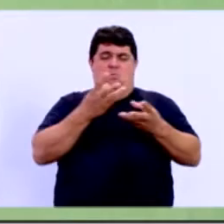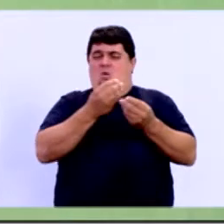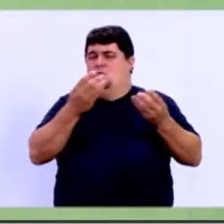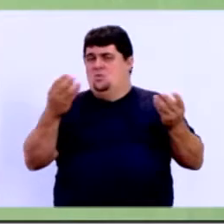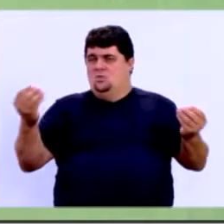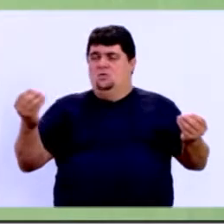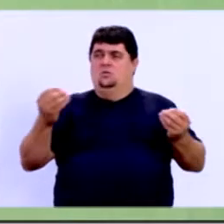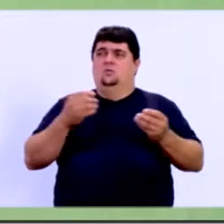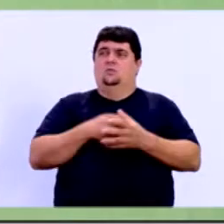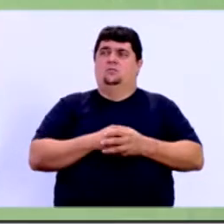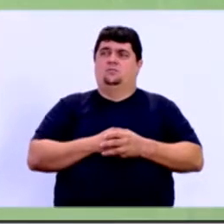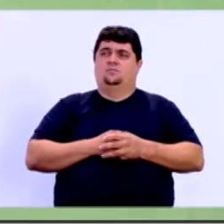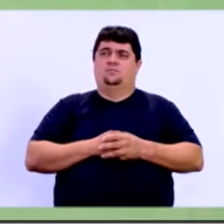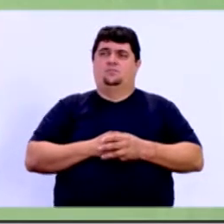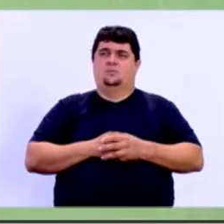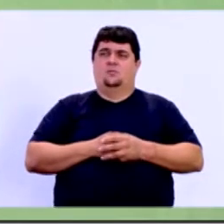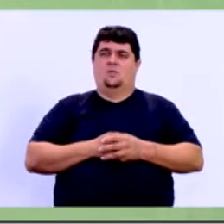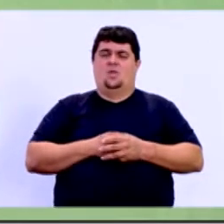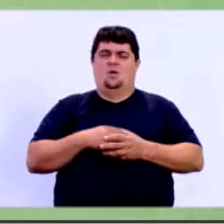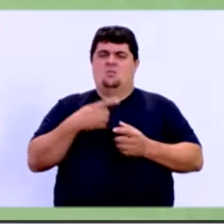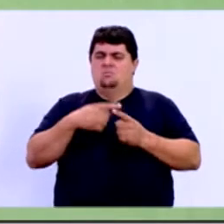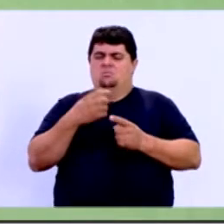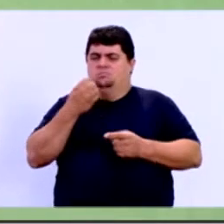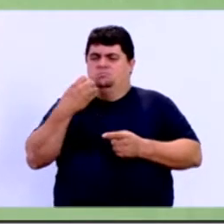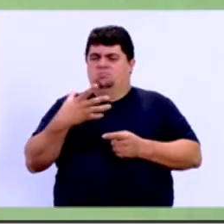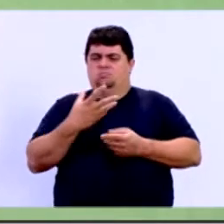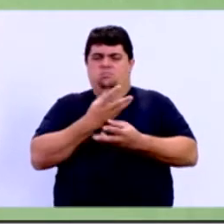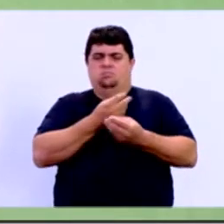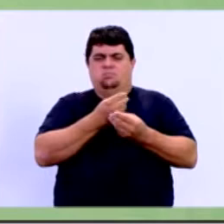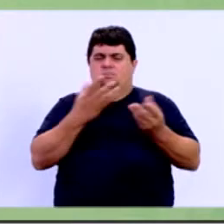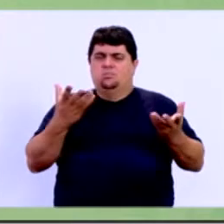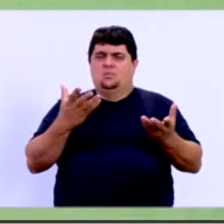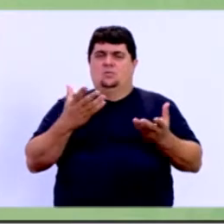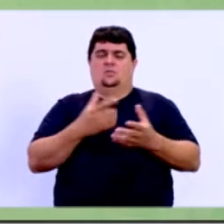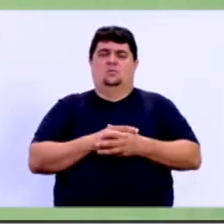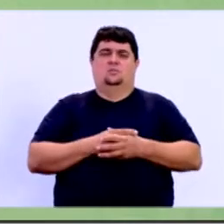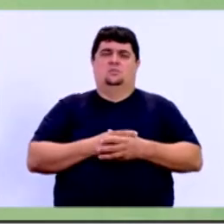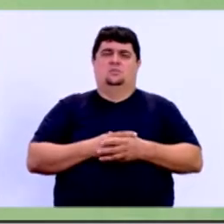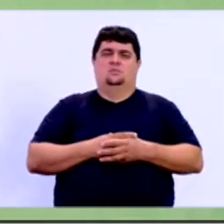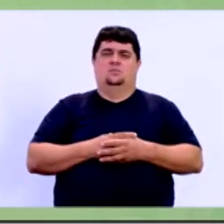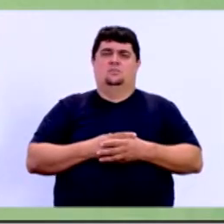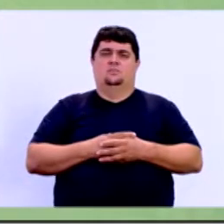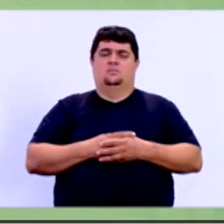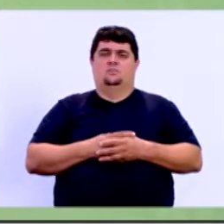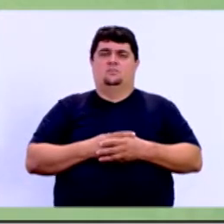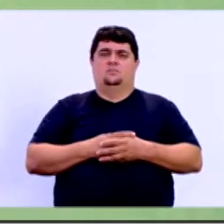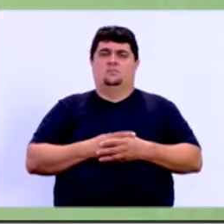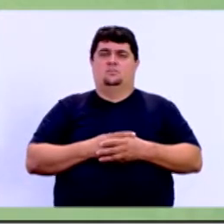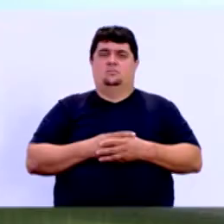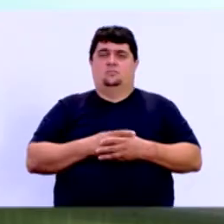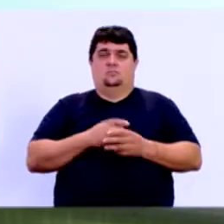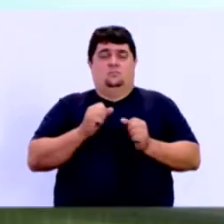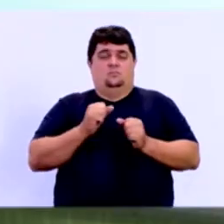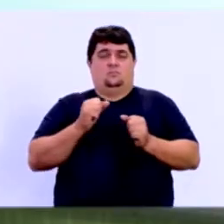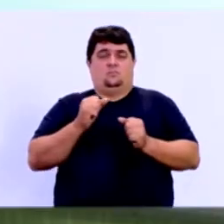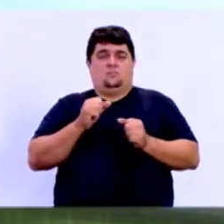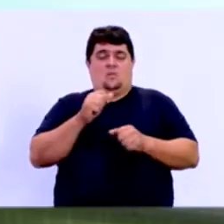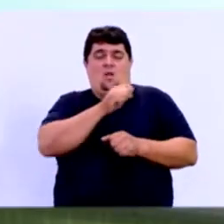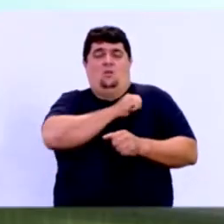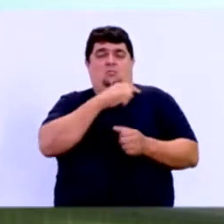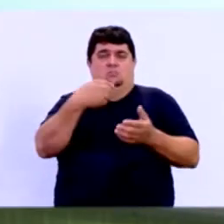quantidade. Professor, e qual é o benefício para fabricar produtos em larga escala? De repente você, cara aluno, pode me